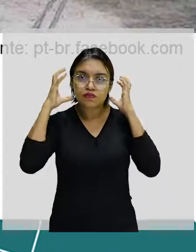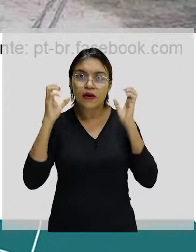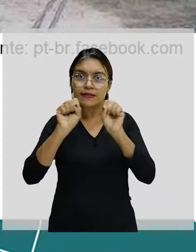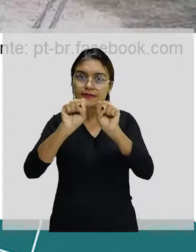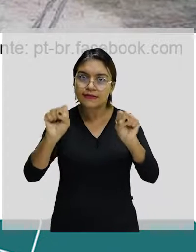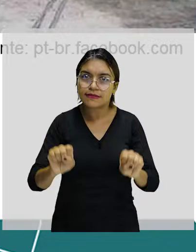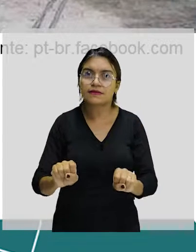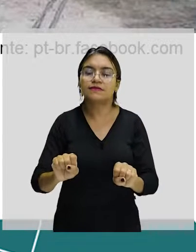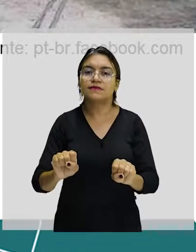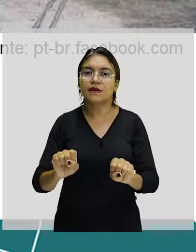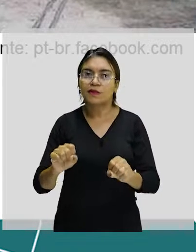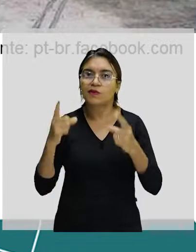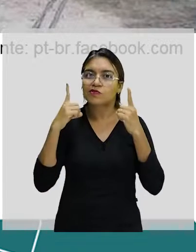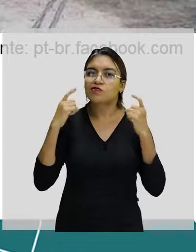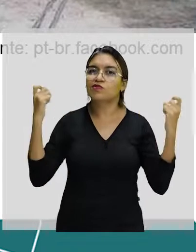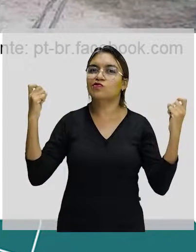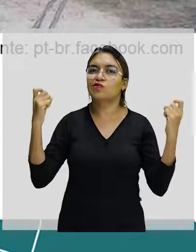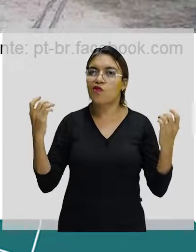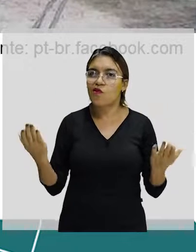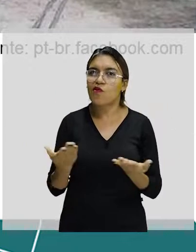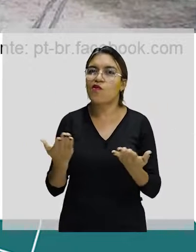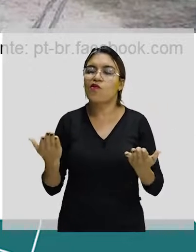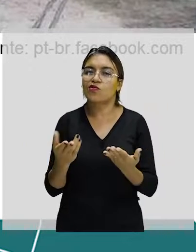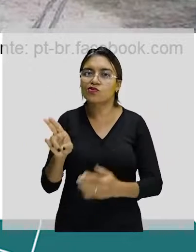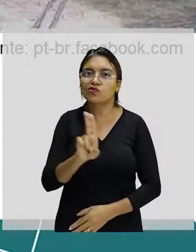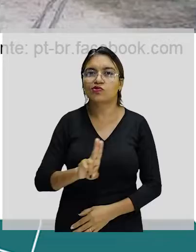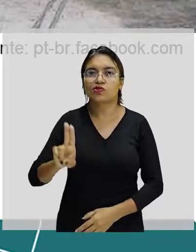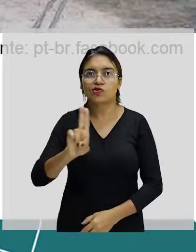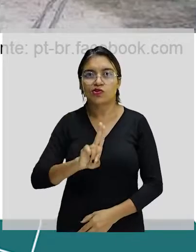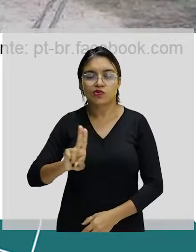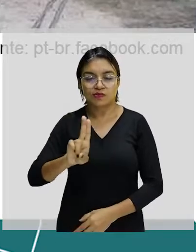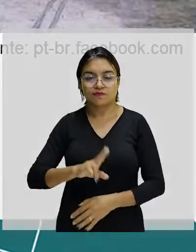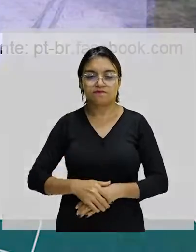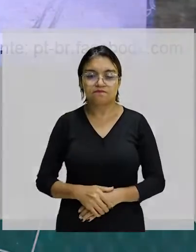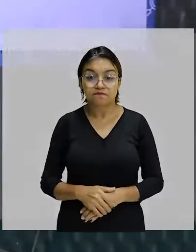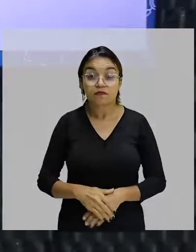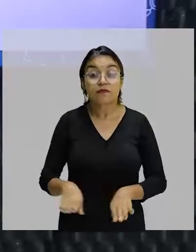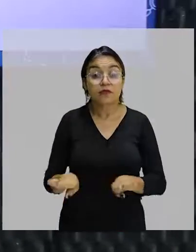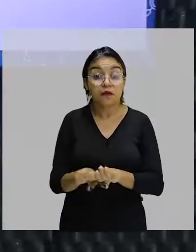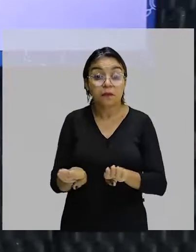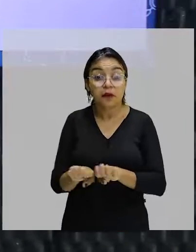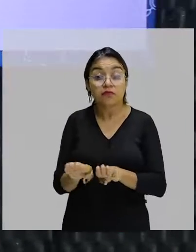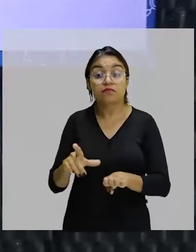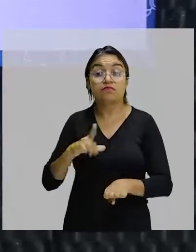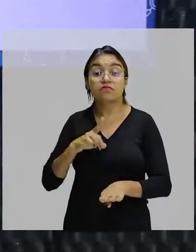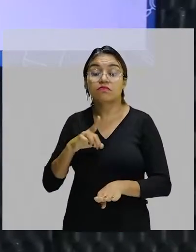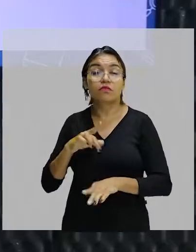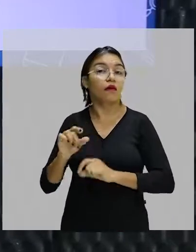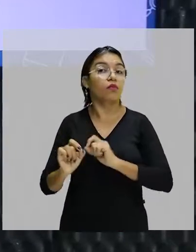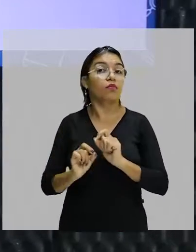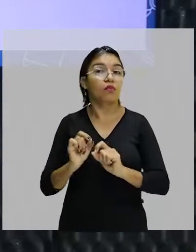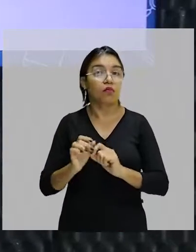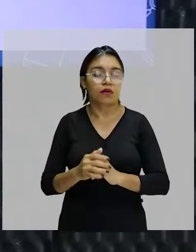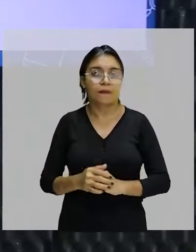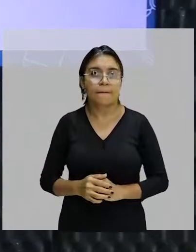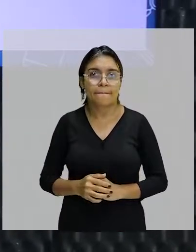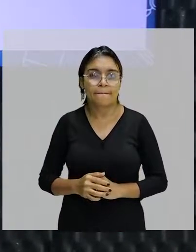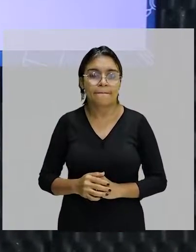som bastante sofisticados para produzir esse som. Além disso, existe também a questão da